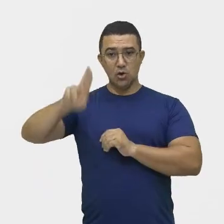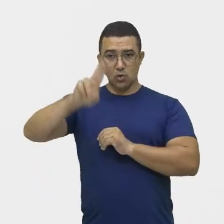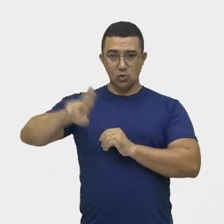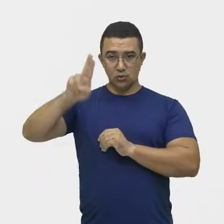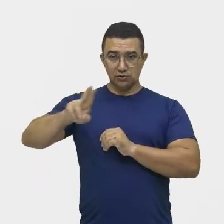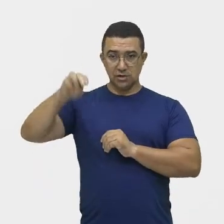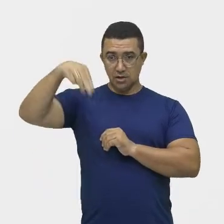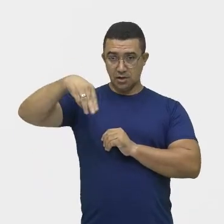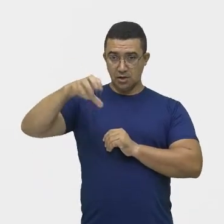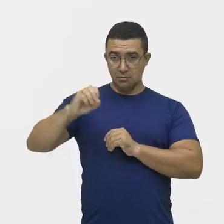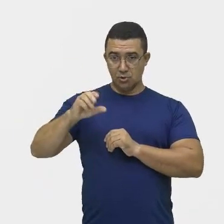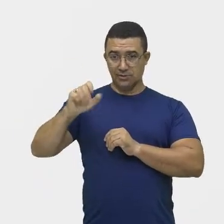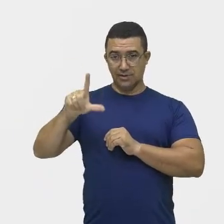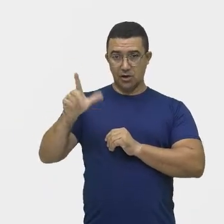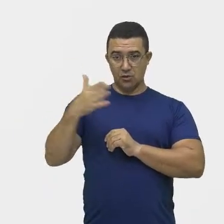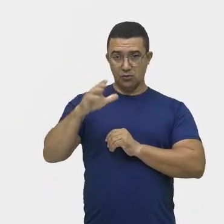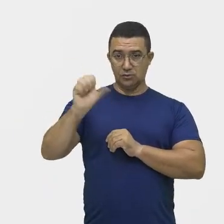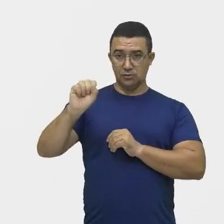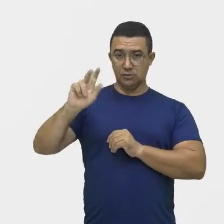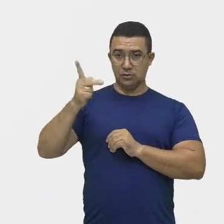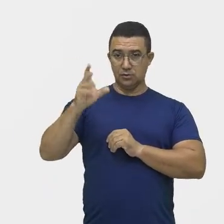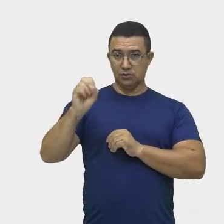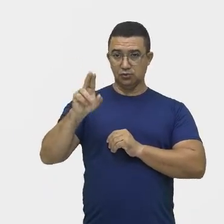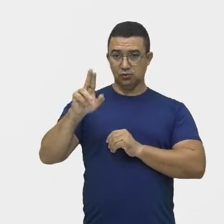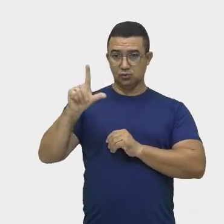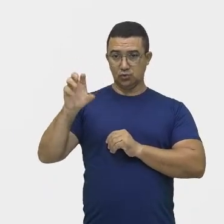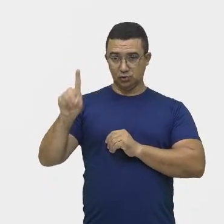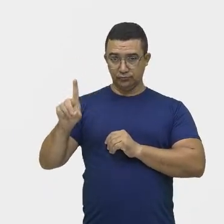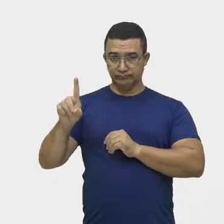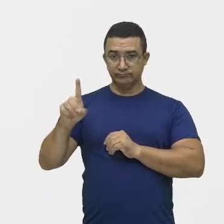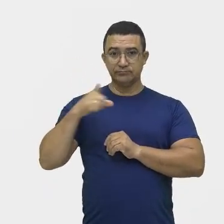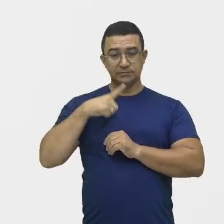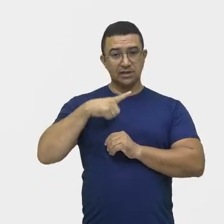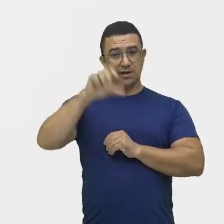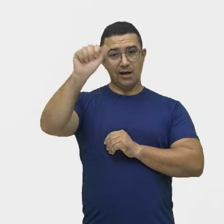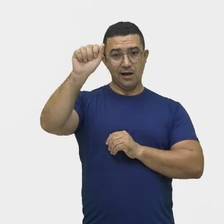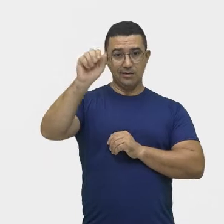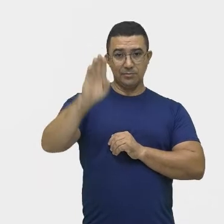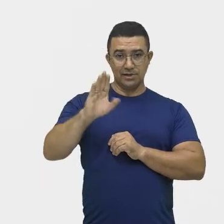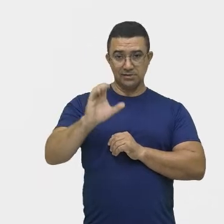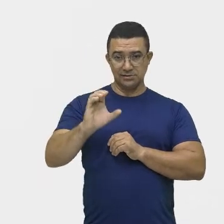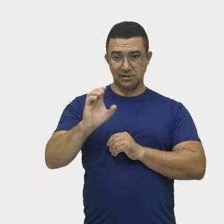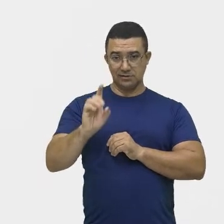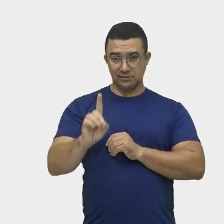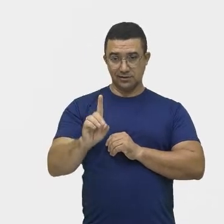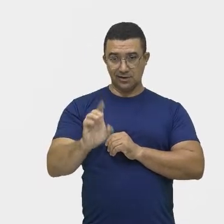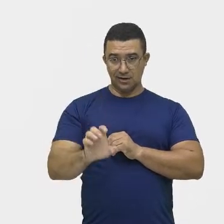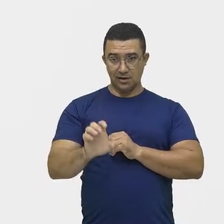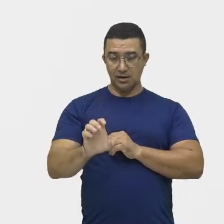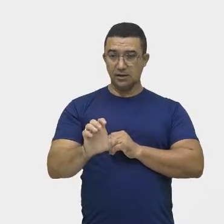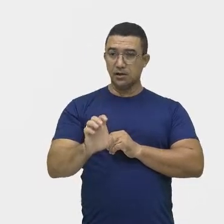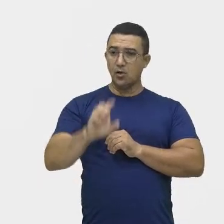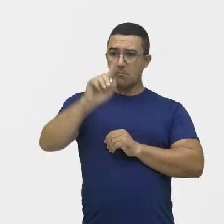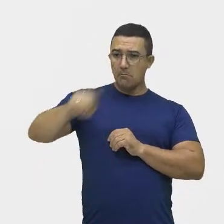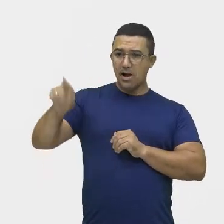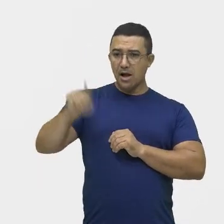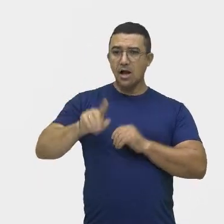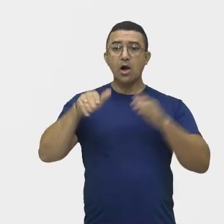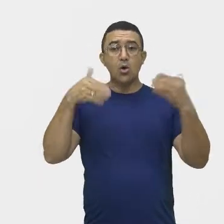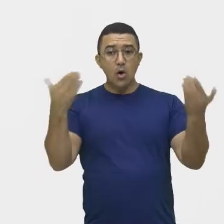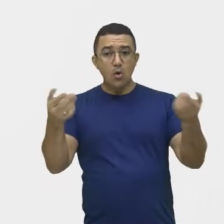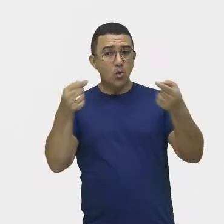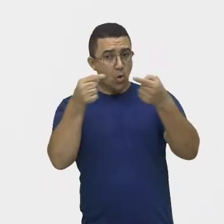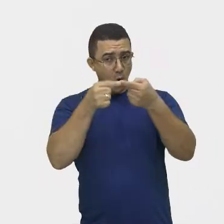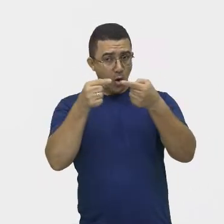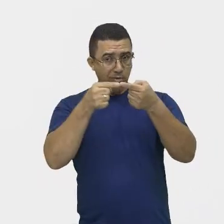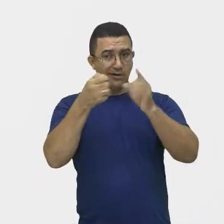should. Então nós temos cinco alternativas, tá? Vocês vão escolher aquela, então, que apresenta aí a característica